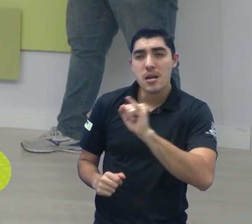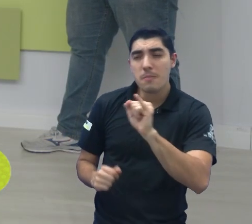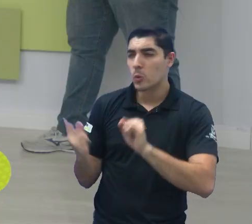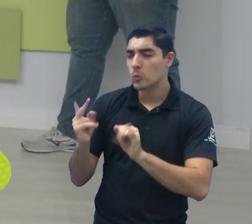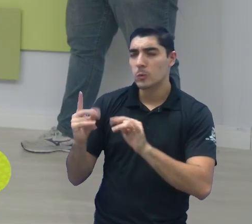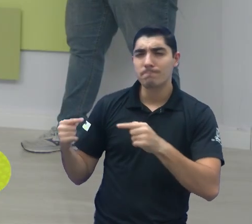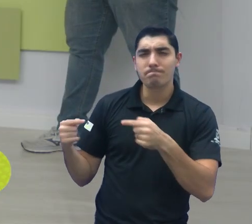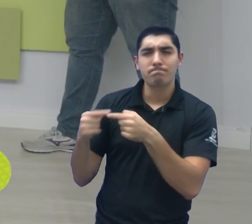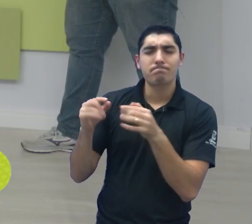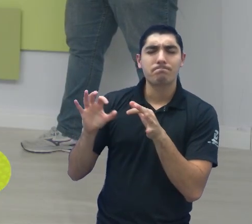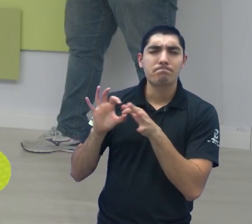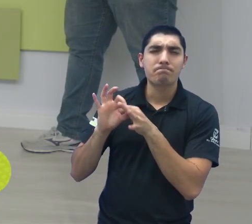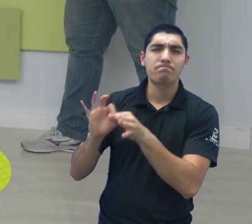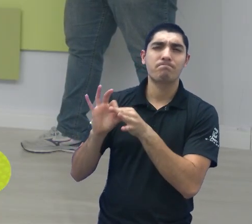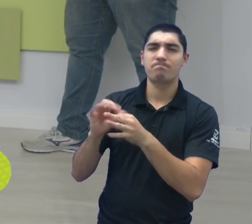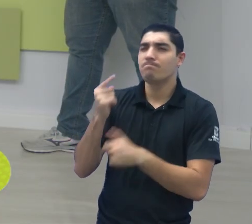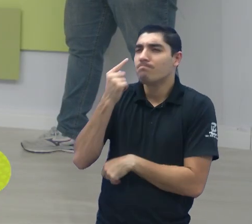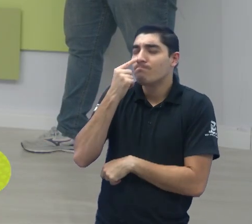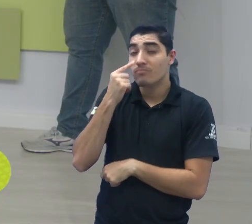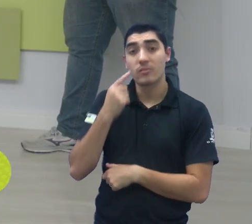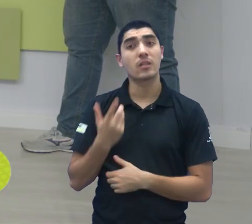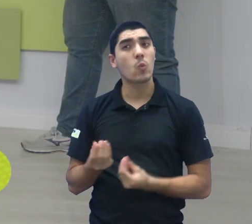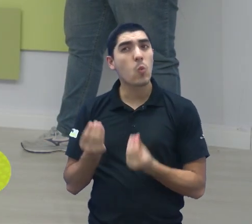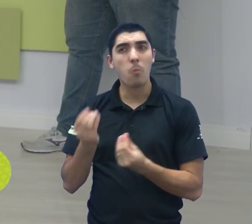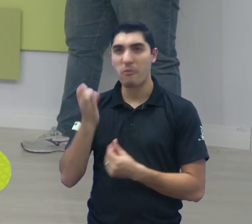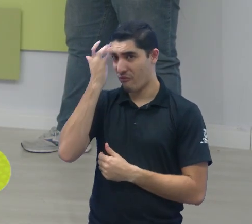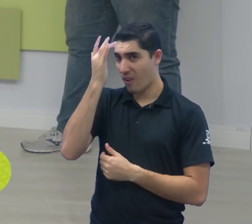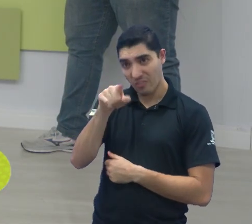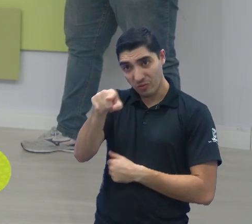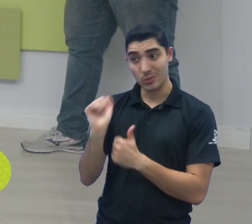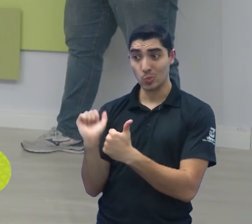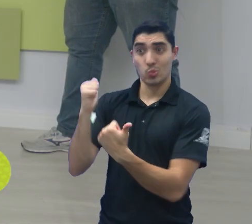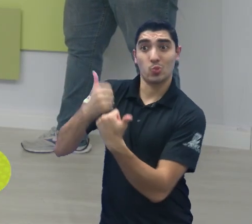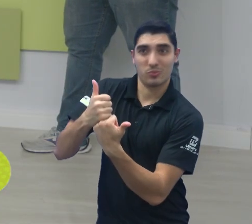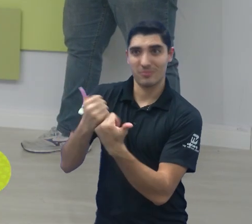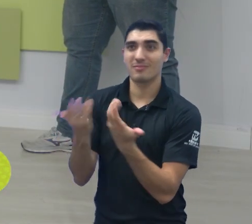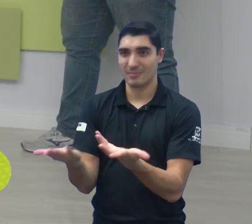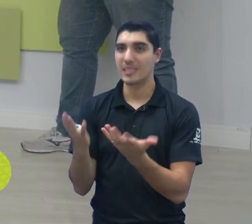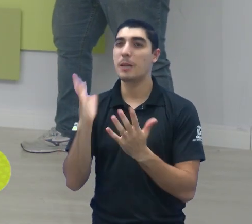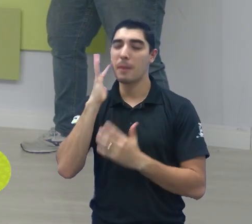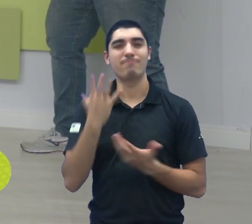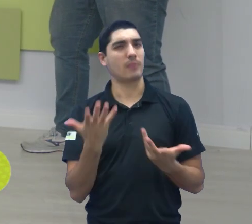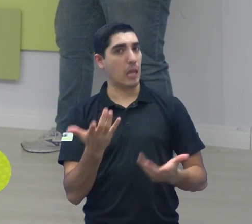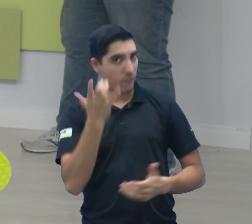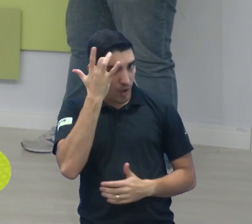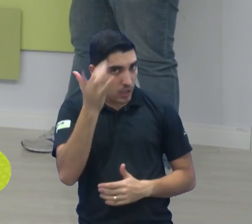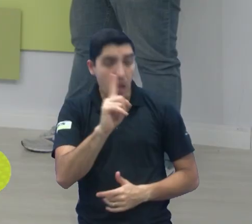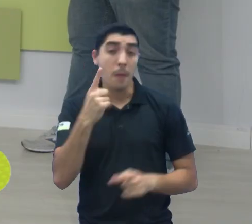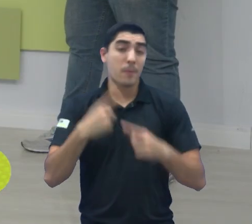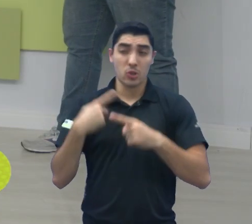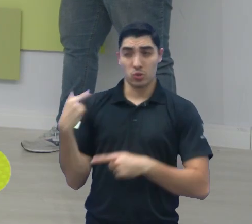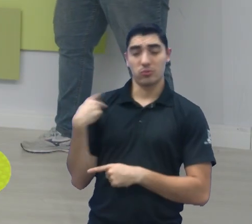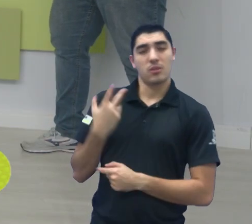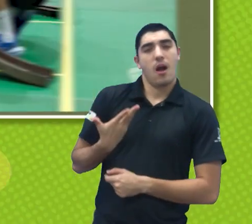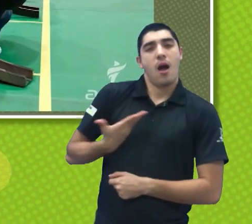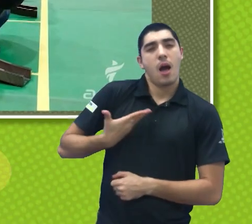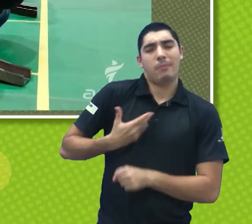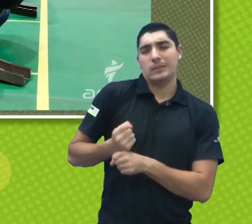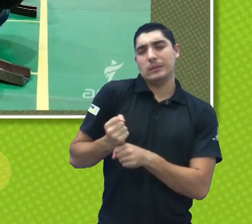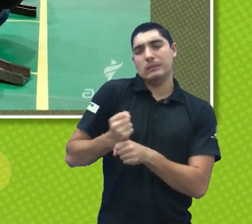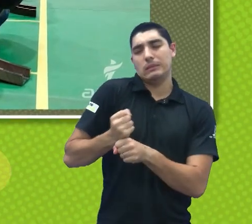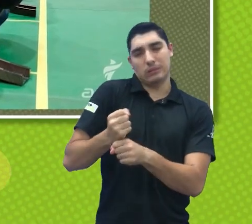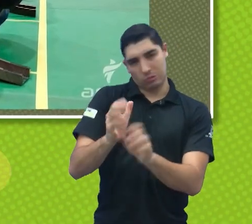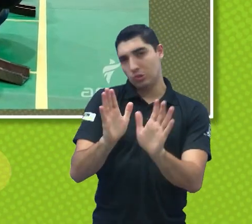Não é fácil e não chega nem pegar perto, a confiança, né, que ele tinha no irmão, transferir para você. É que a gente tem uma amizade de muitos anos, né? Mas